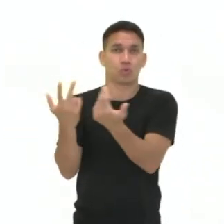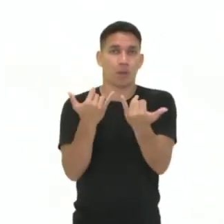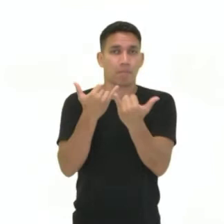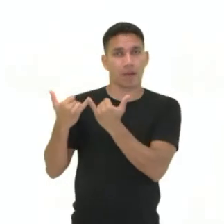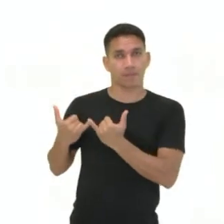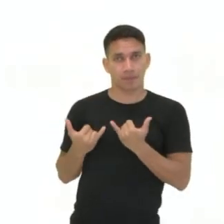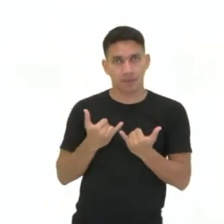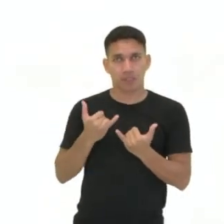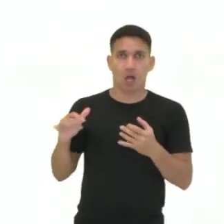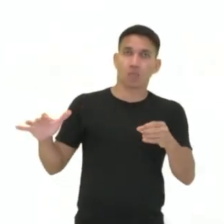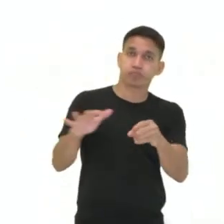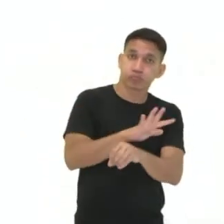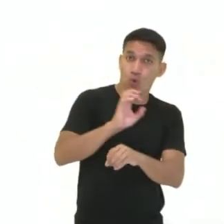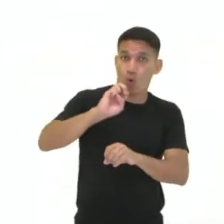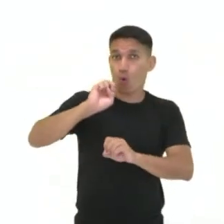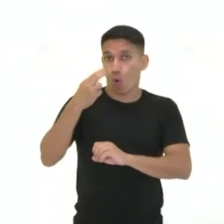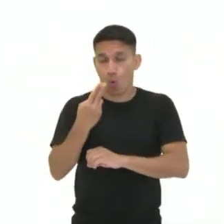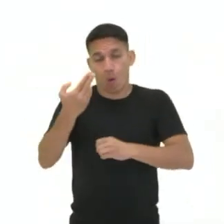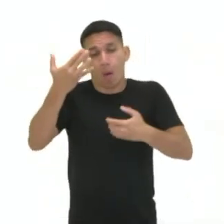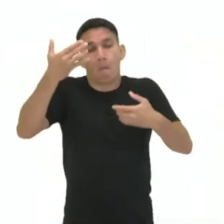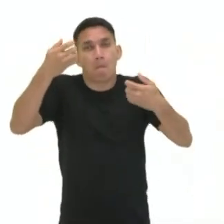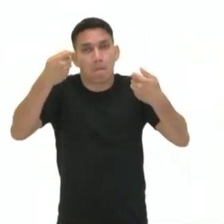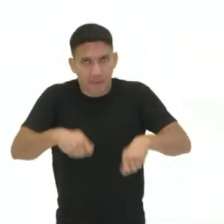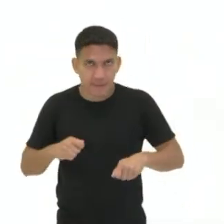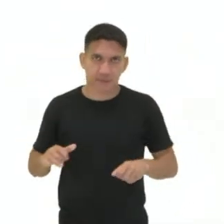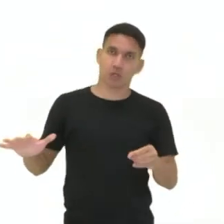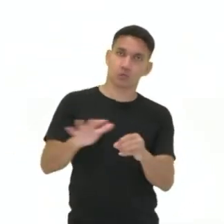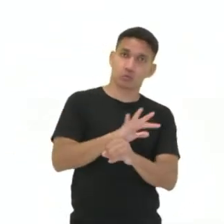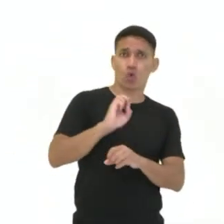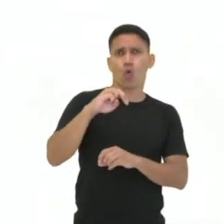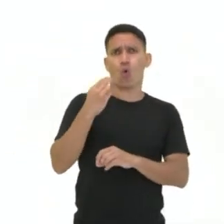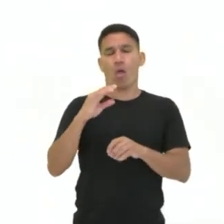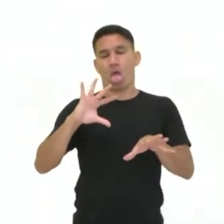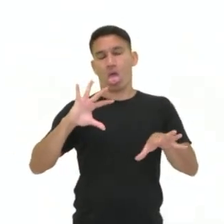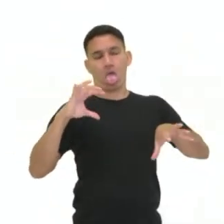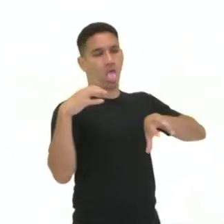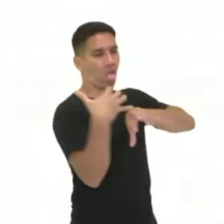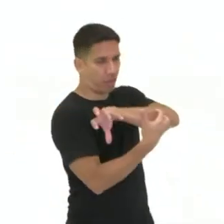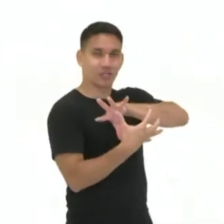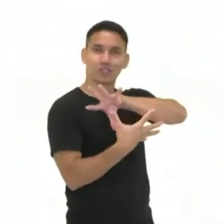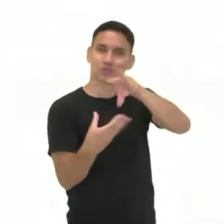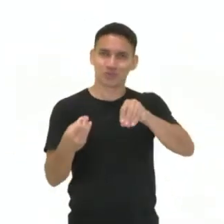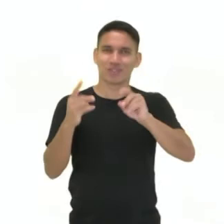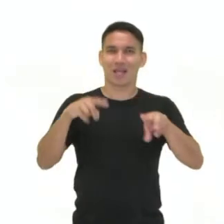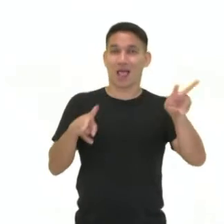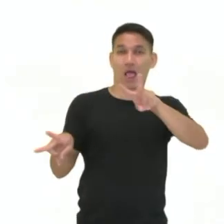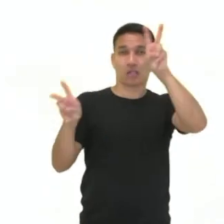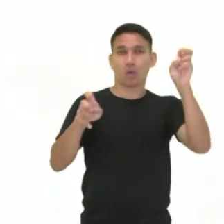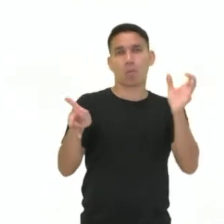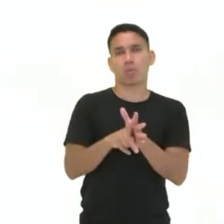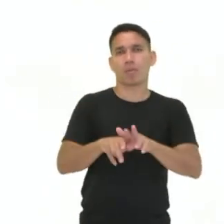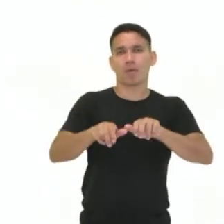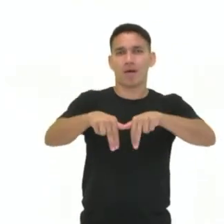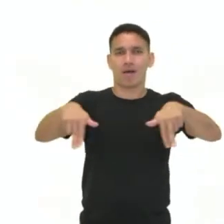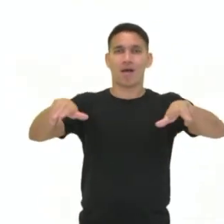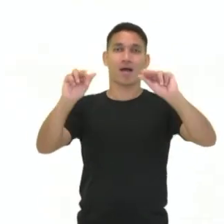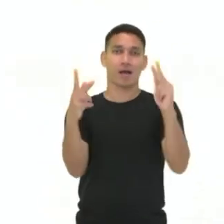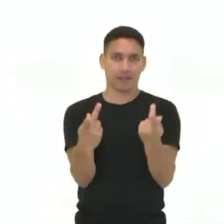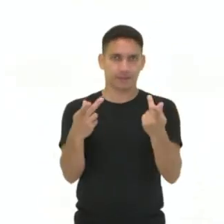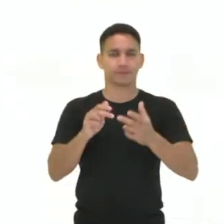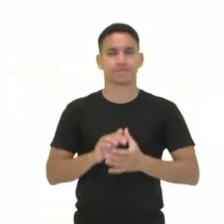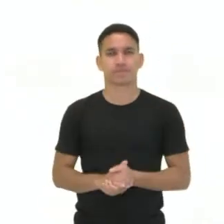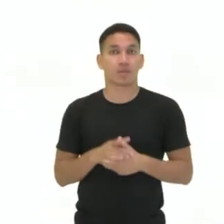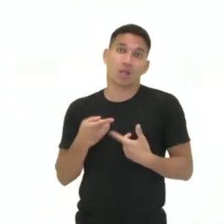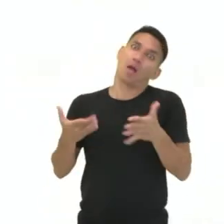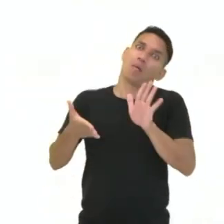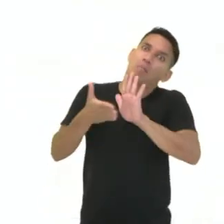absoluto ou a partir do caos absoluto das diferenças. Isso é uma citação da própria Hannah Arendt. Aí, a